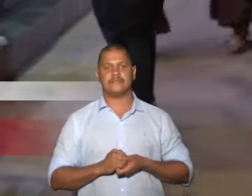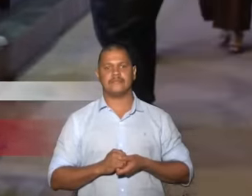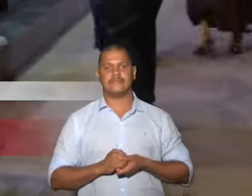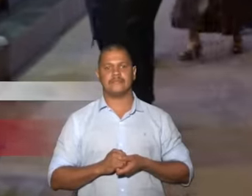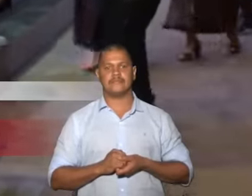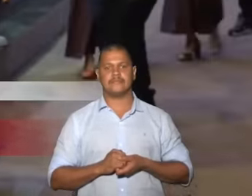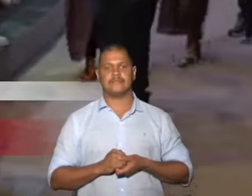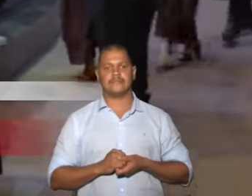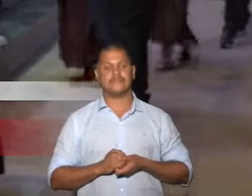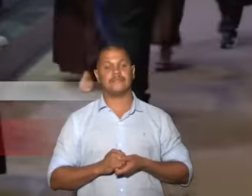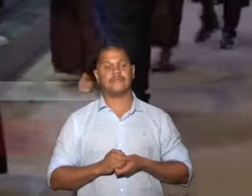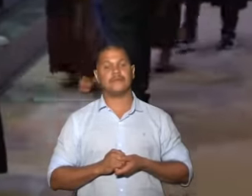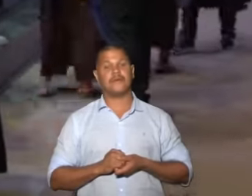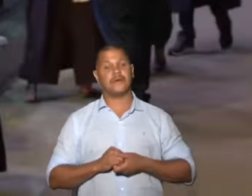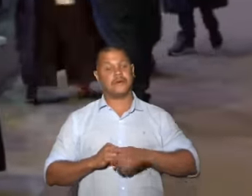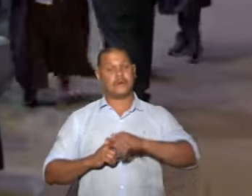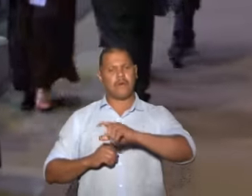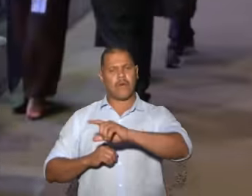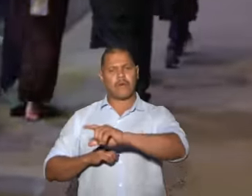Bacharelas em Dança,